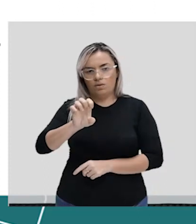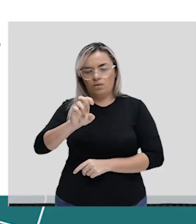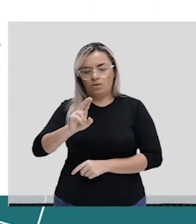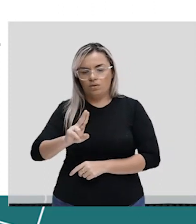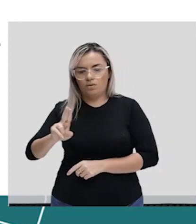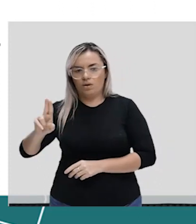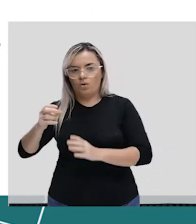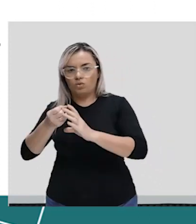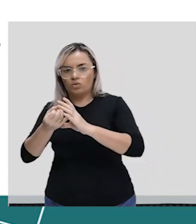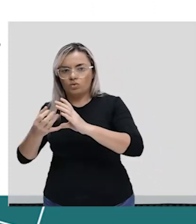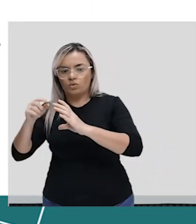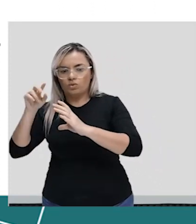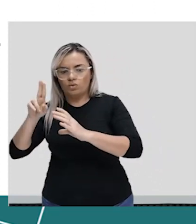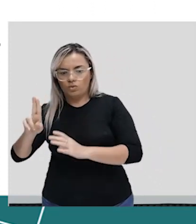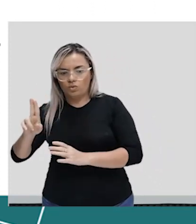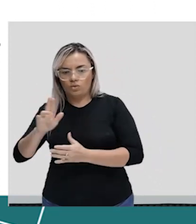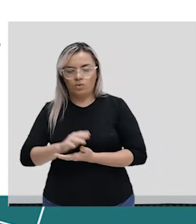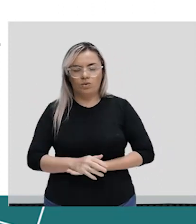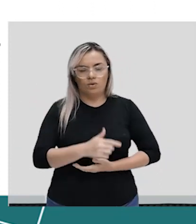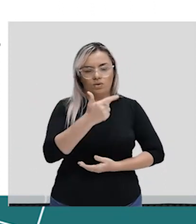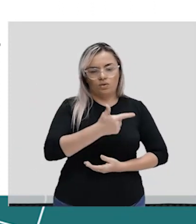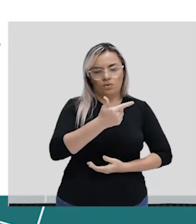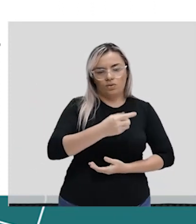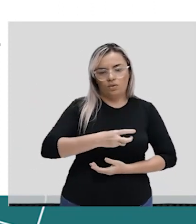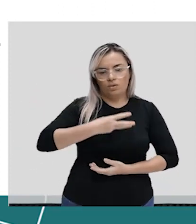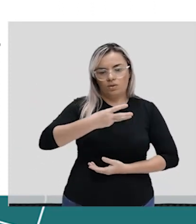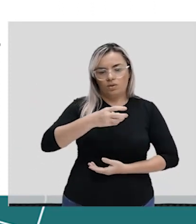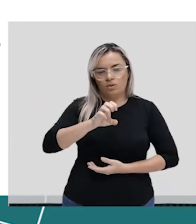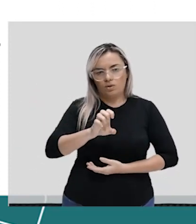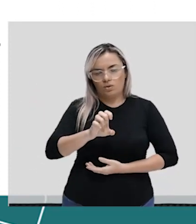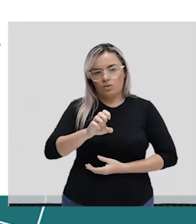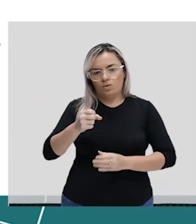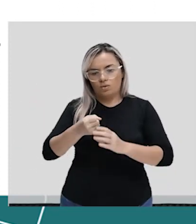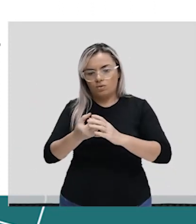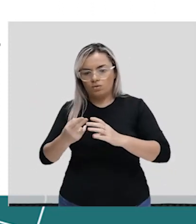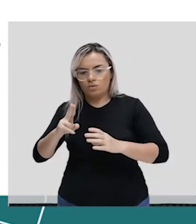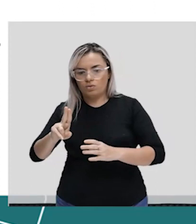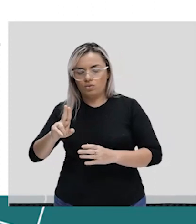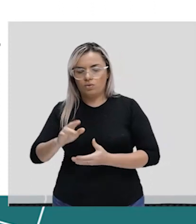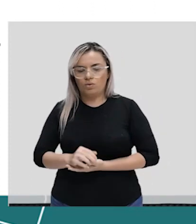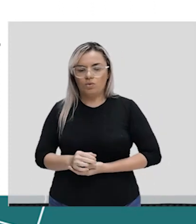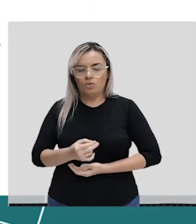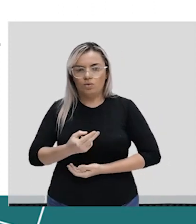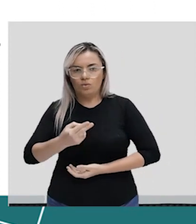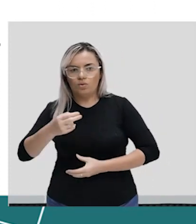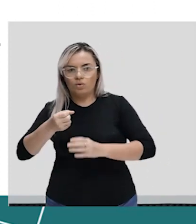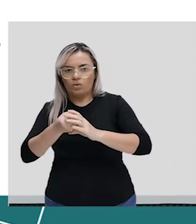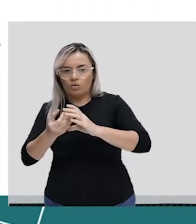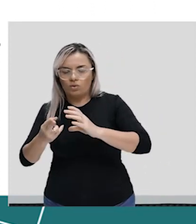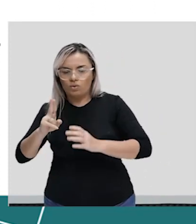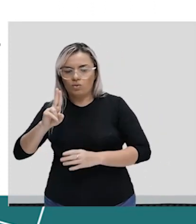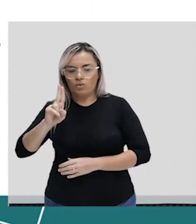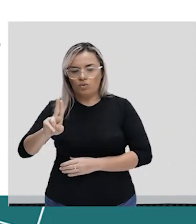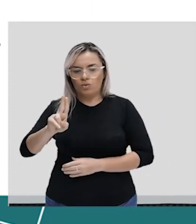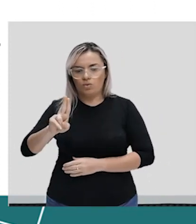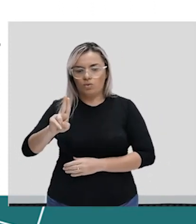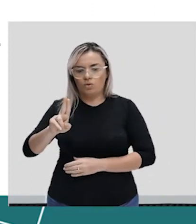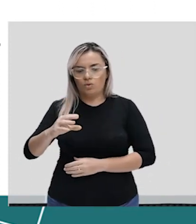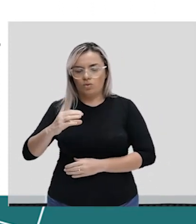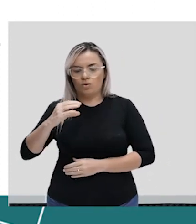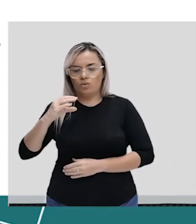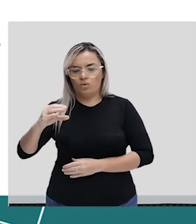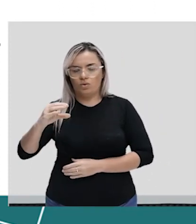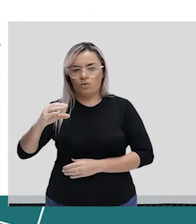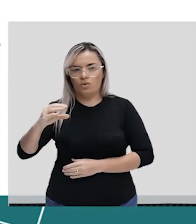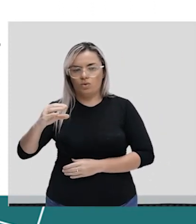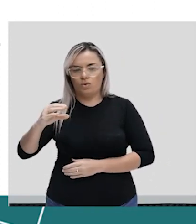conjunto 1. Na segunda dela está dizendo que o 3 pertence ao U e o conjunto 1